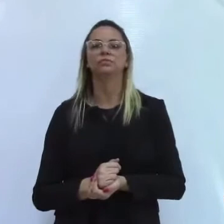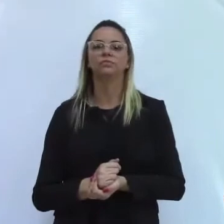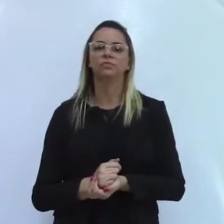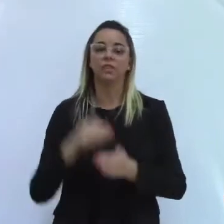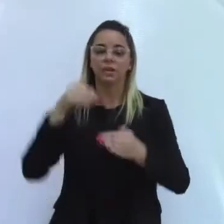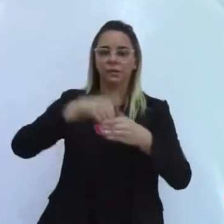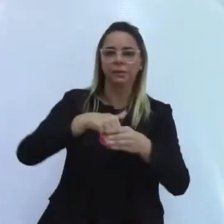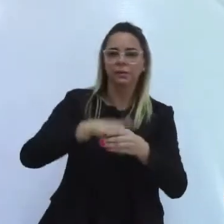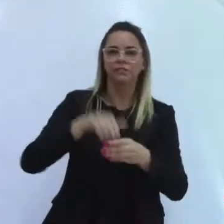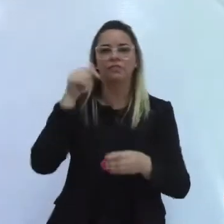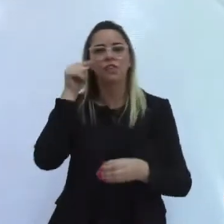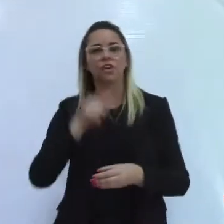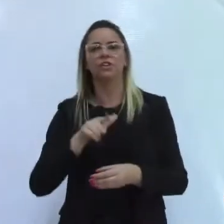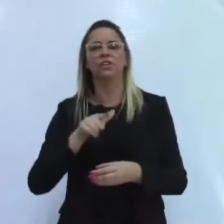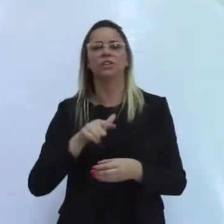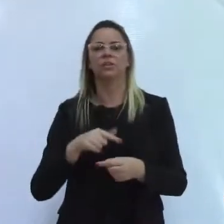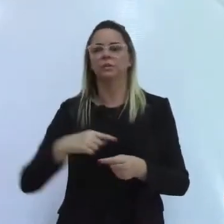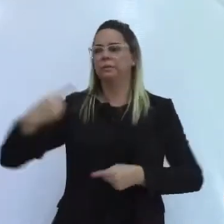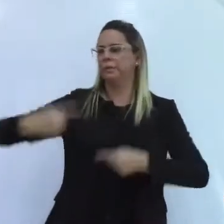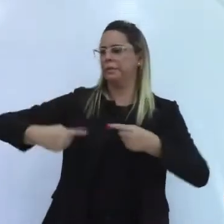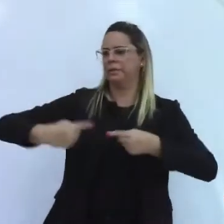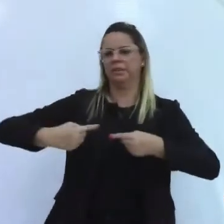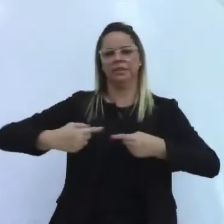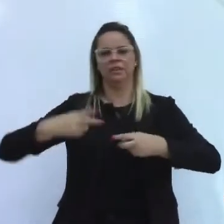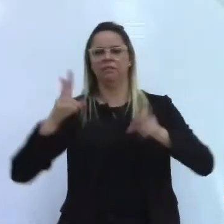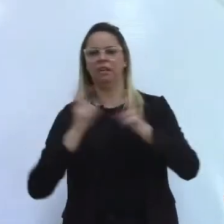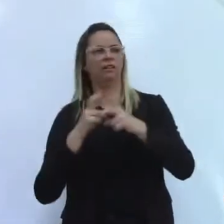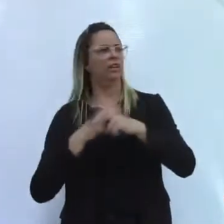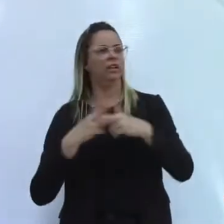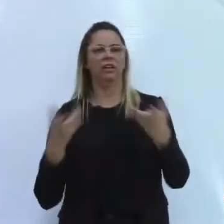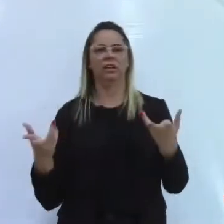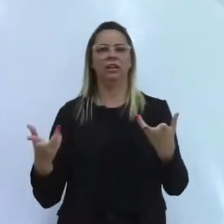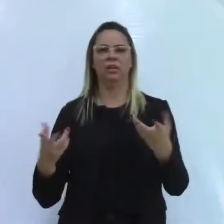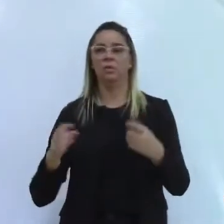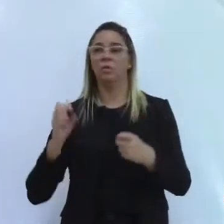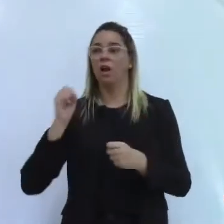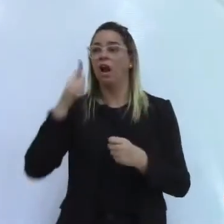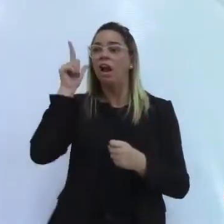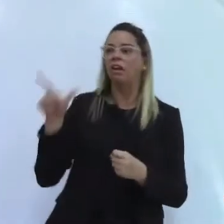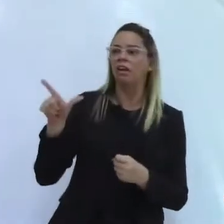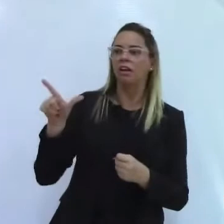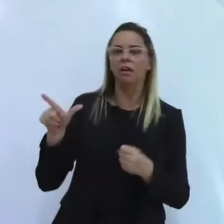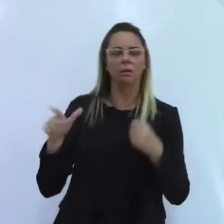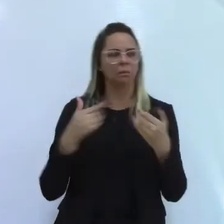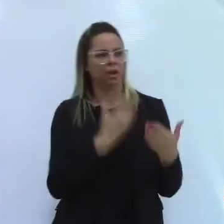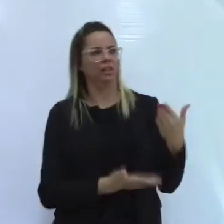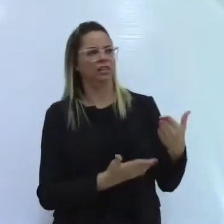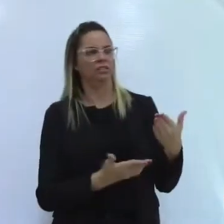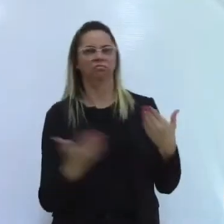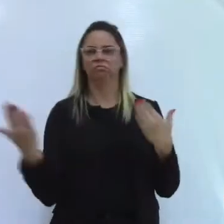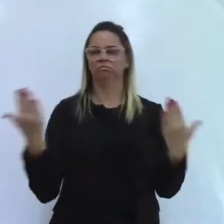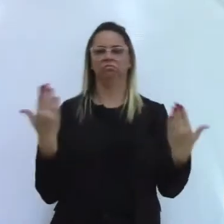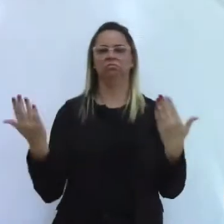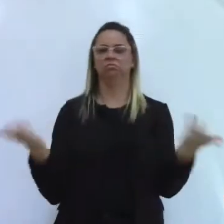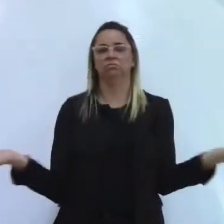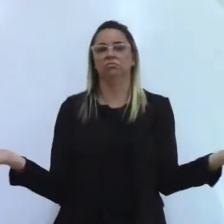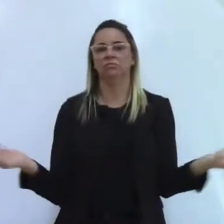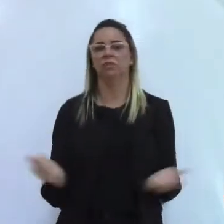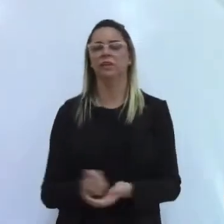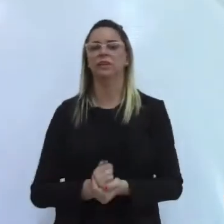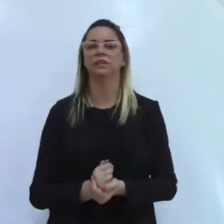eleição é uma disputa, um ganha e outro perde. Nós vamos estar lá para o ano pedindo voto para deputado de Capoeiras.